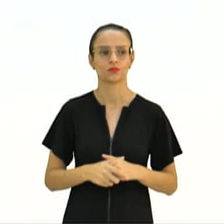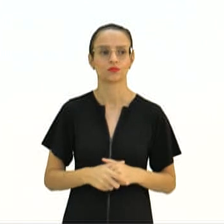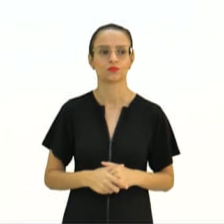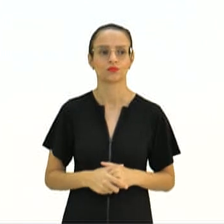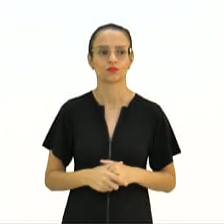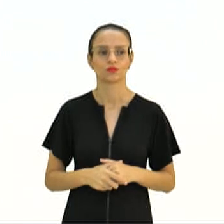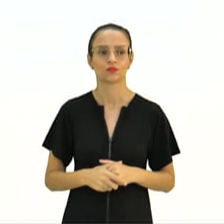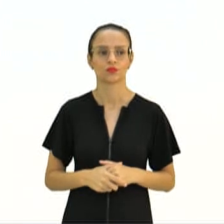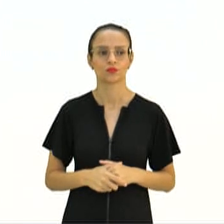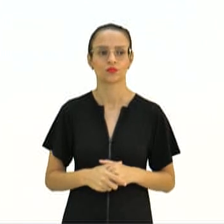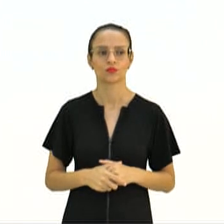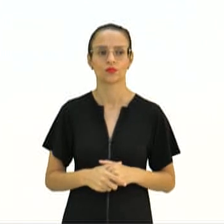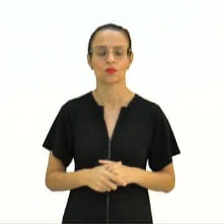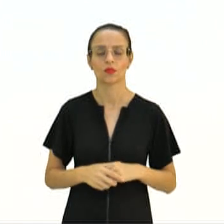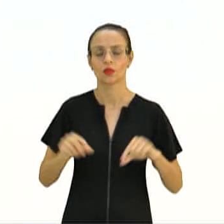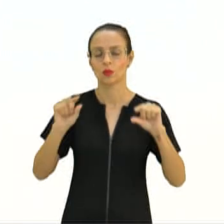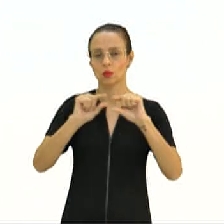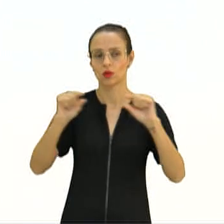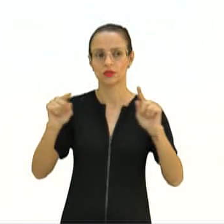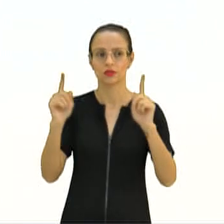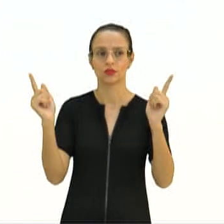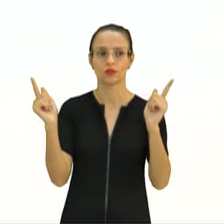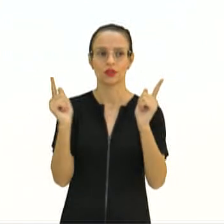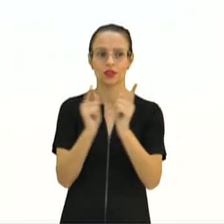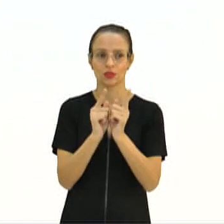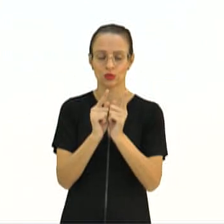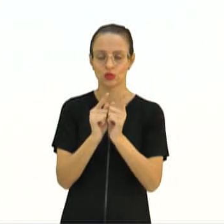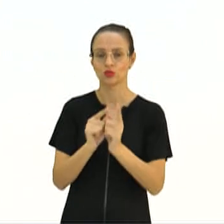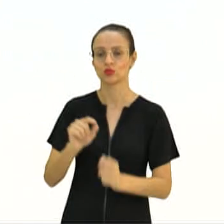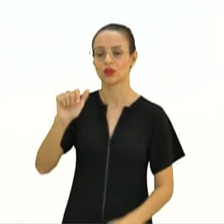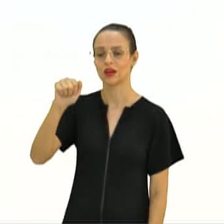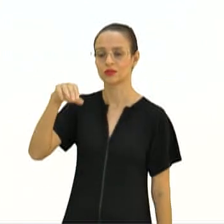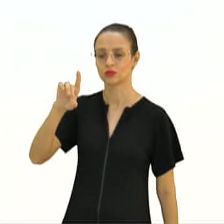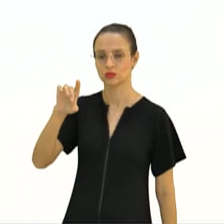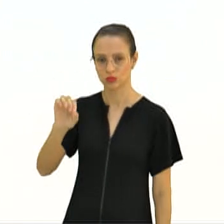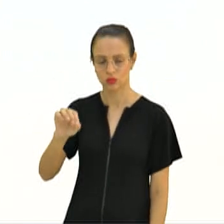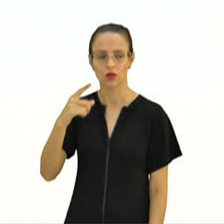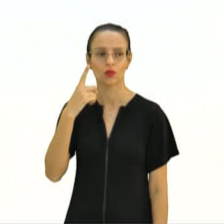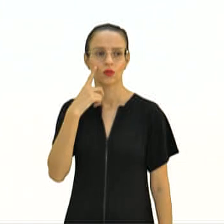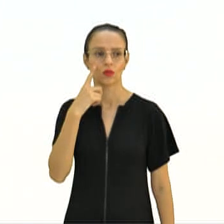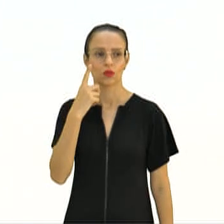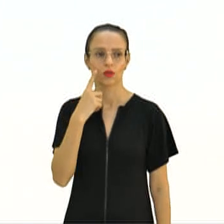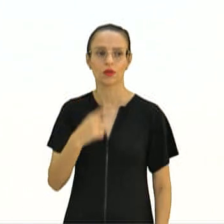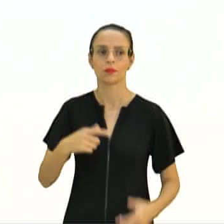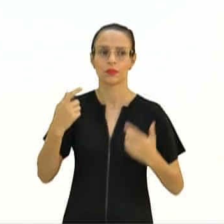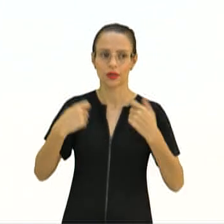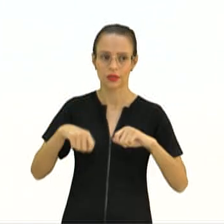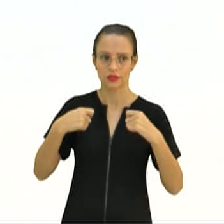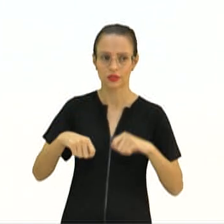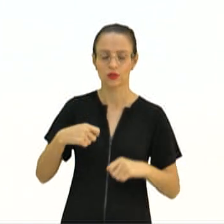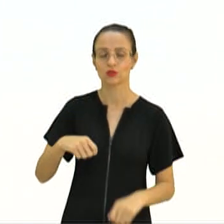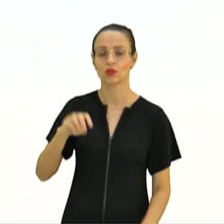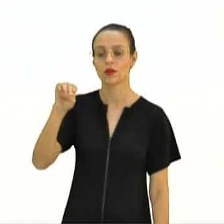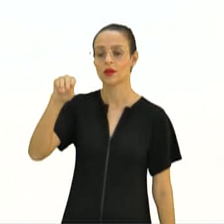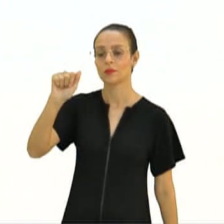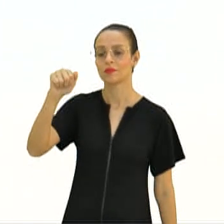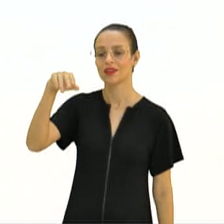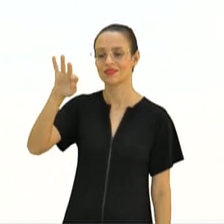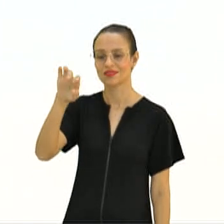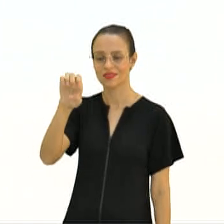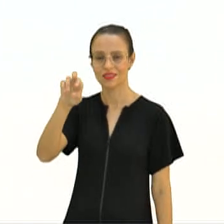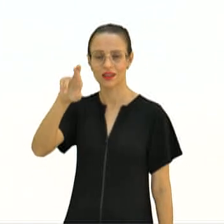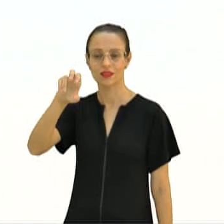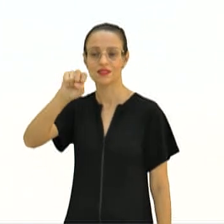exemplo. Orações reduzidas de gerúndio ou infinitivo. É preciso